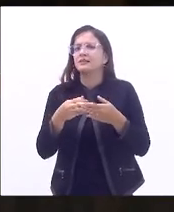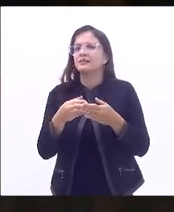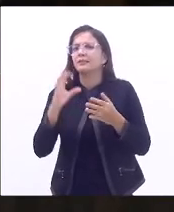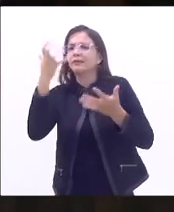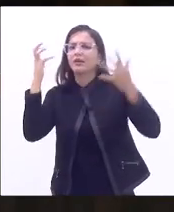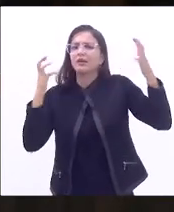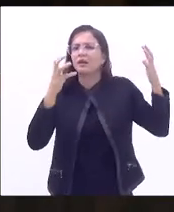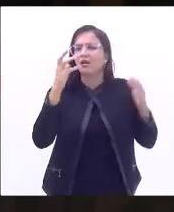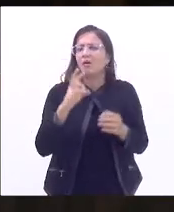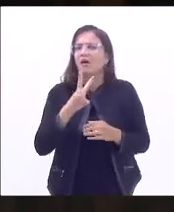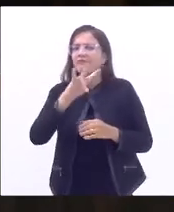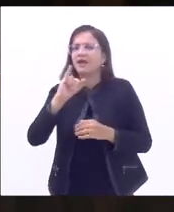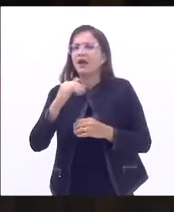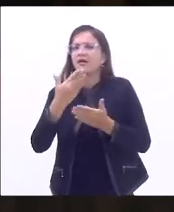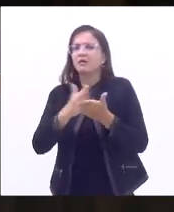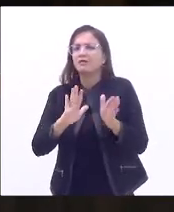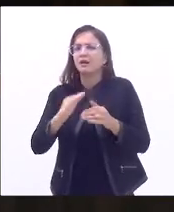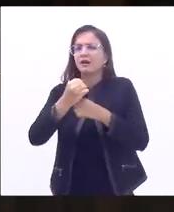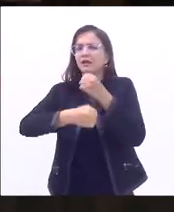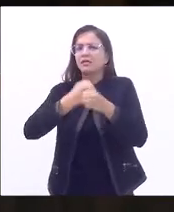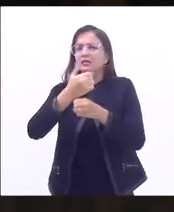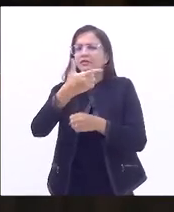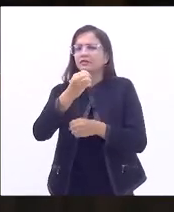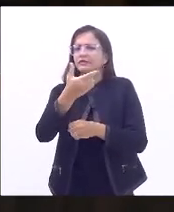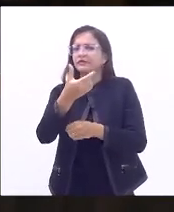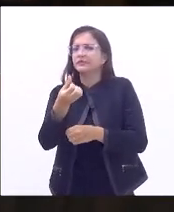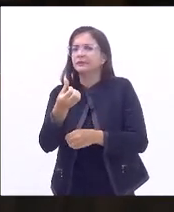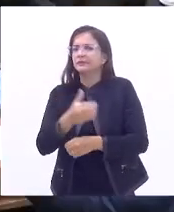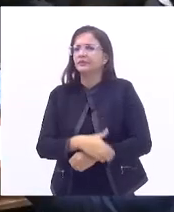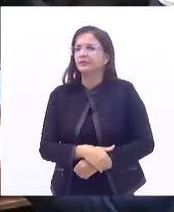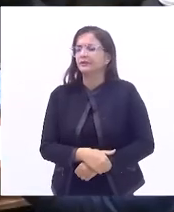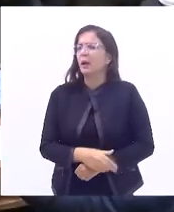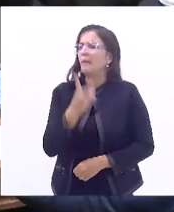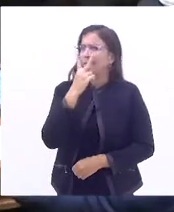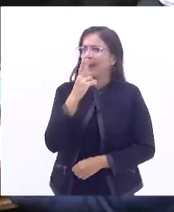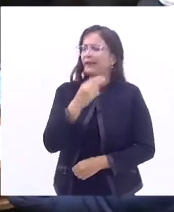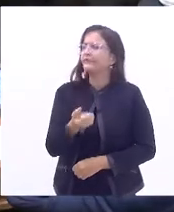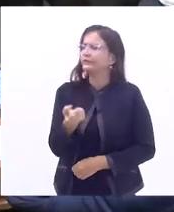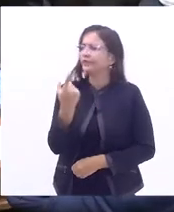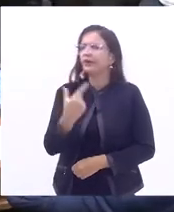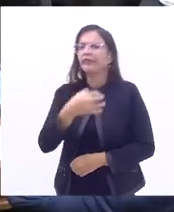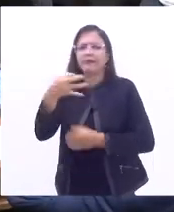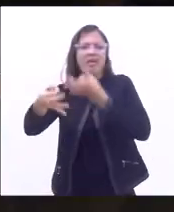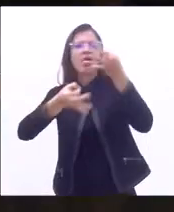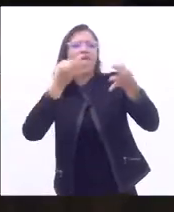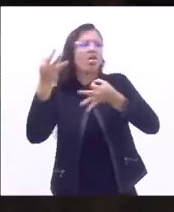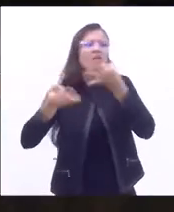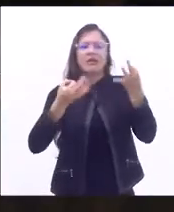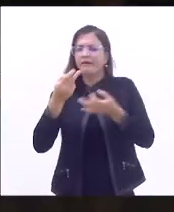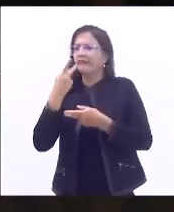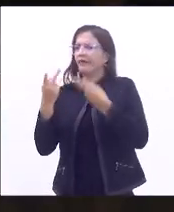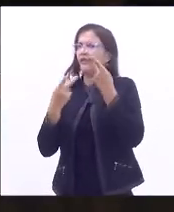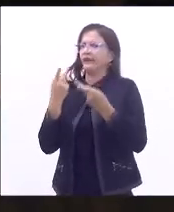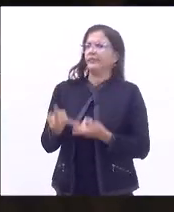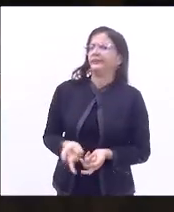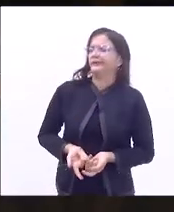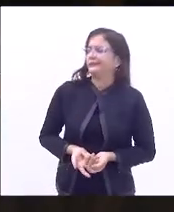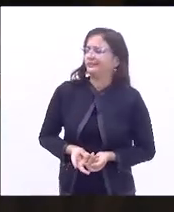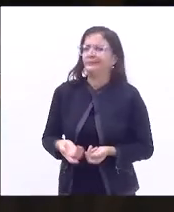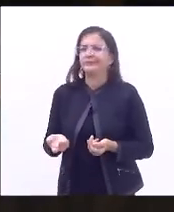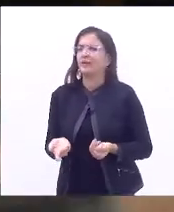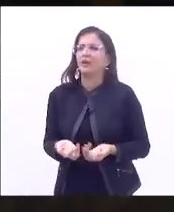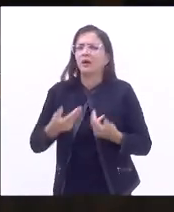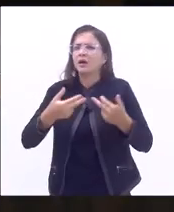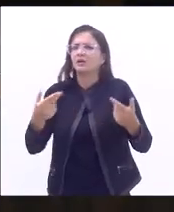que está aparecendo aqui. Isso não é verdade, não é isso, deputado Carlos Mink? Vamos lá. Não é verdade que as condicionantes ambientais, a partir da prorrogação